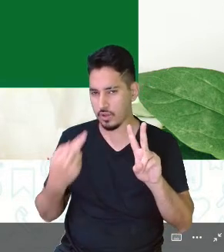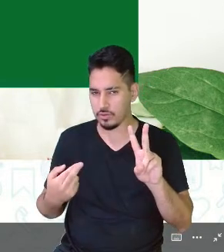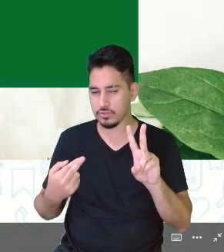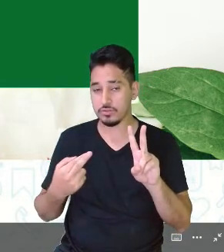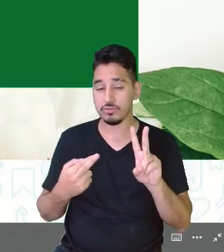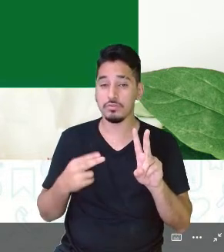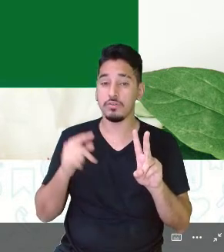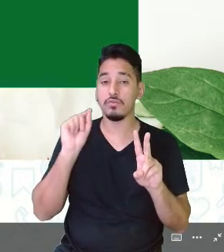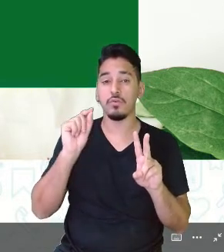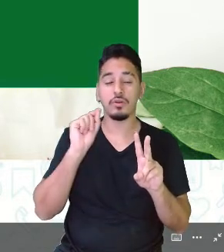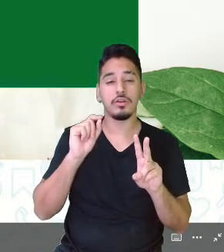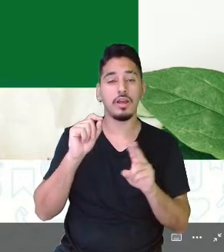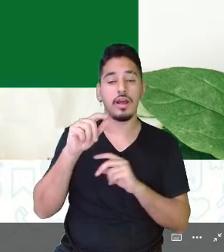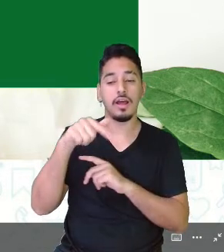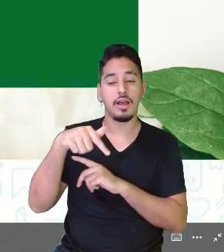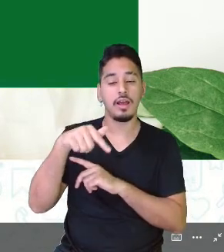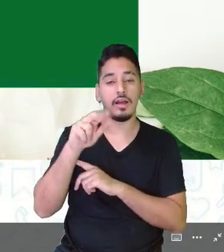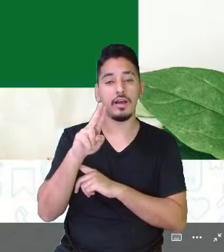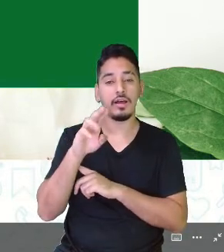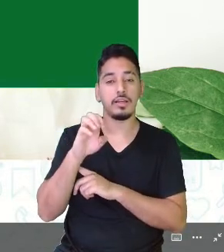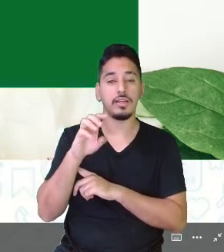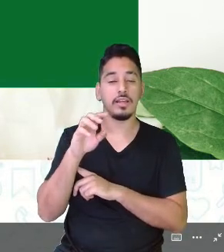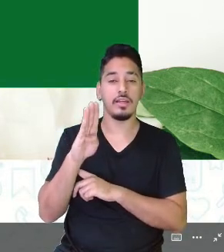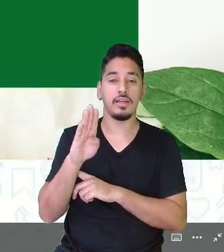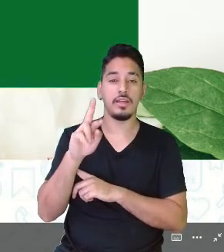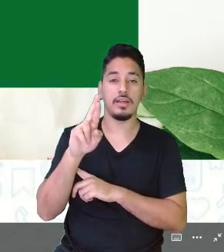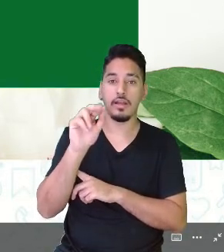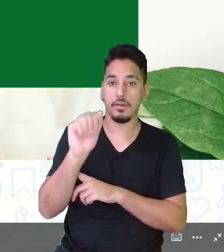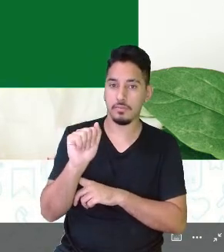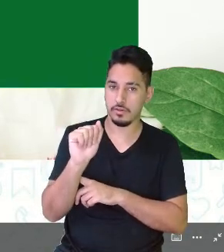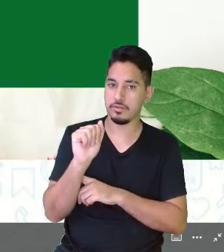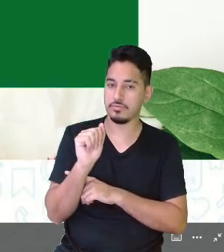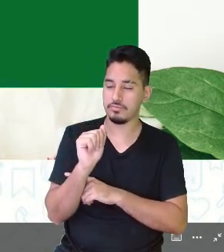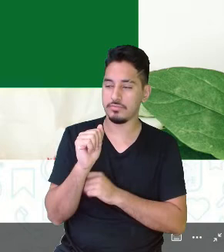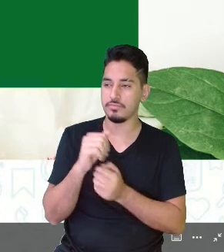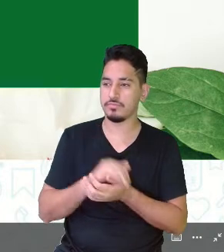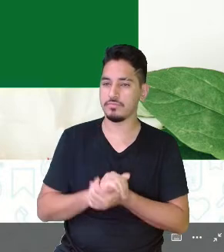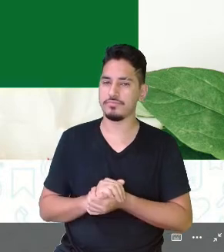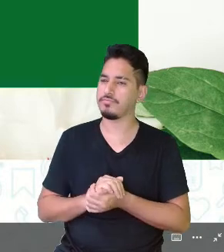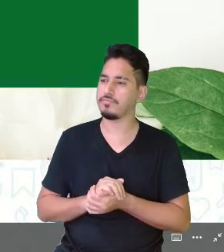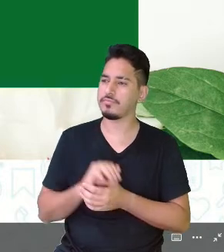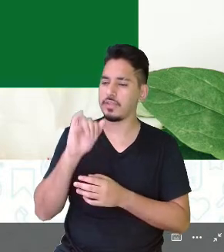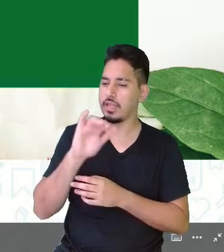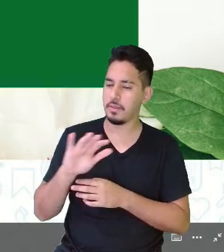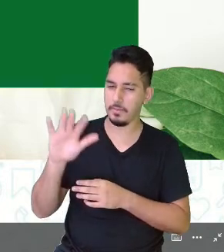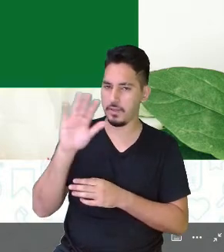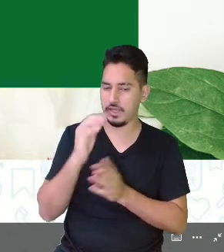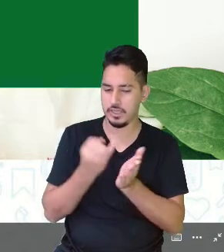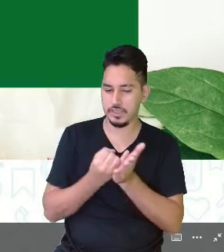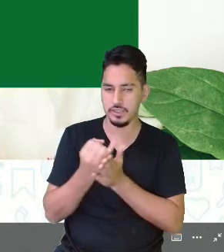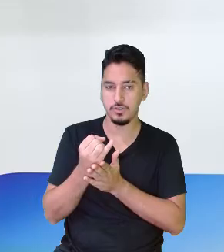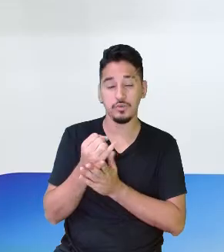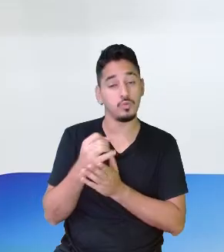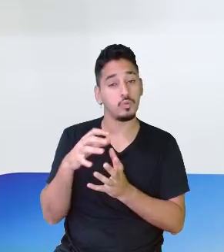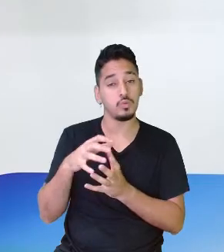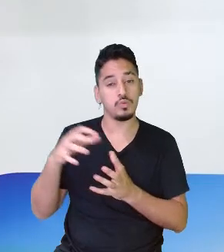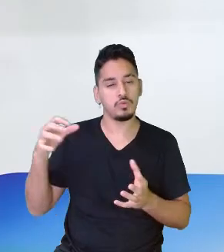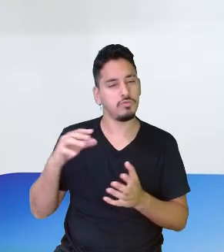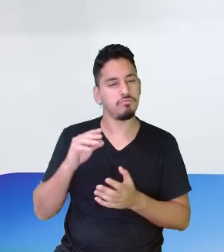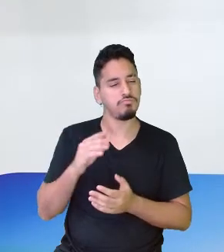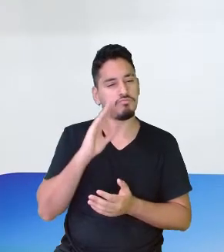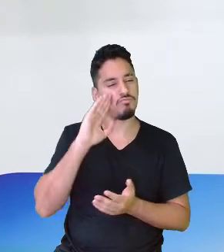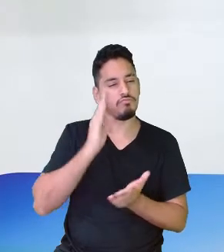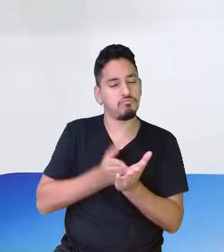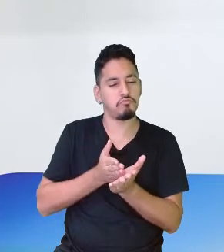deles foi a quebra de expectativa, criada pela primeira imagem. Na foto inicial, o Senhor aparenta confiança